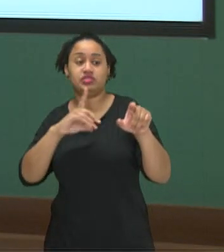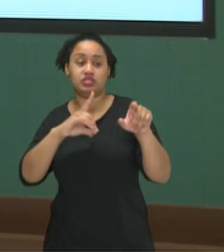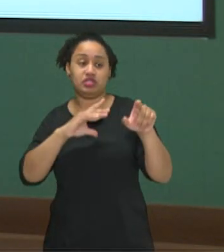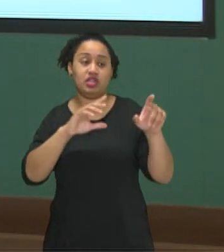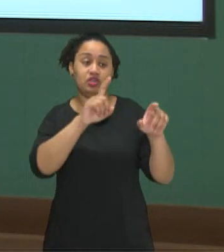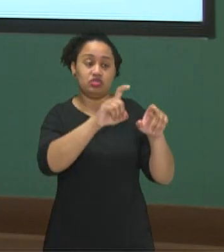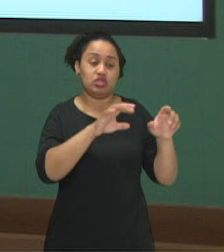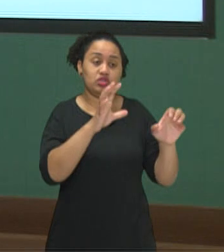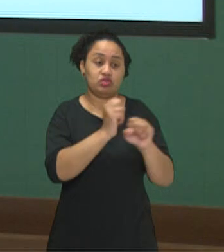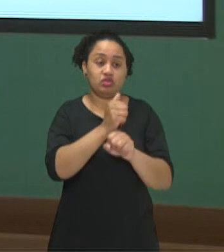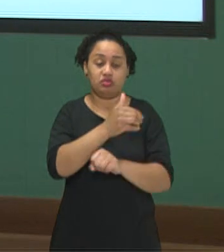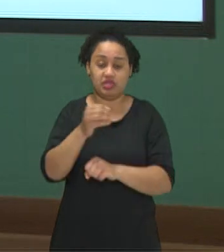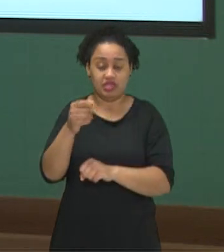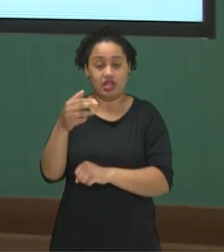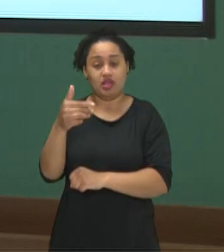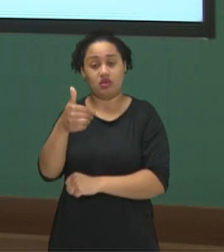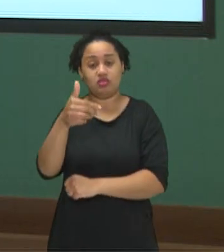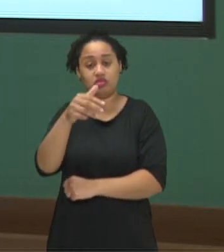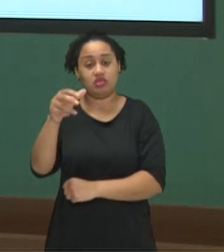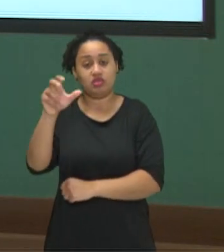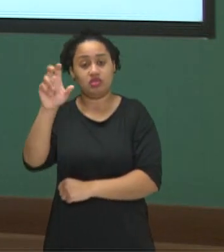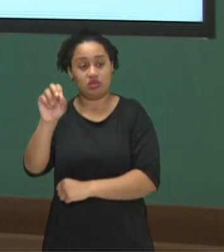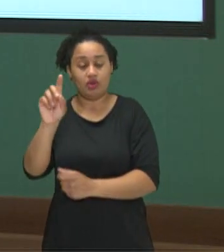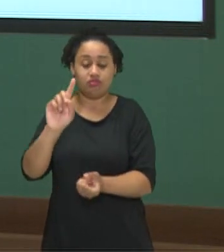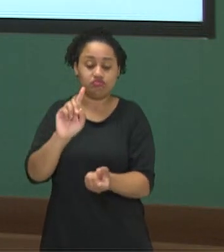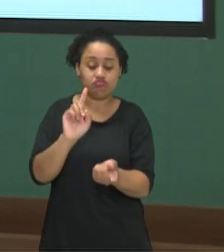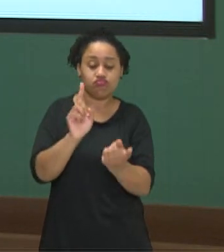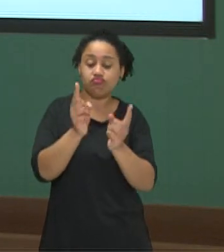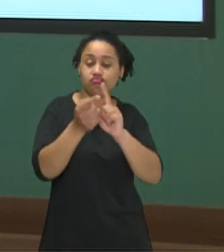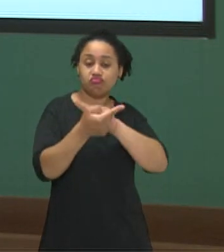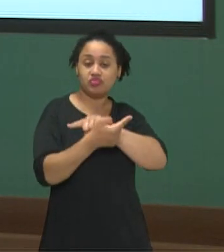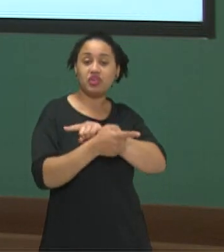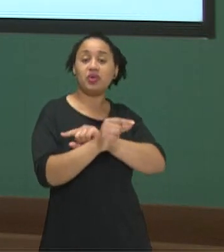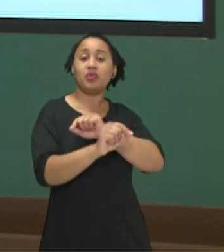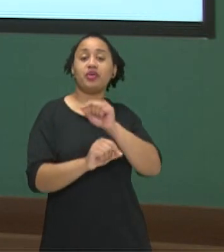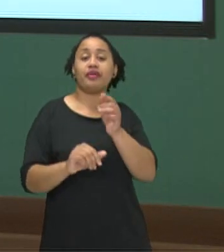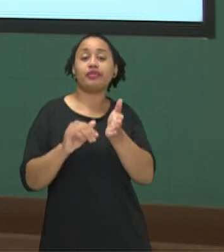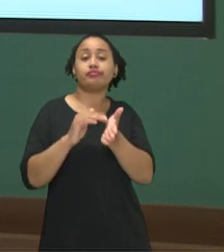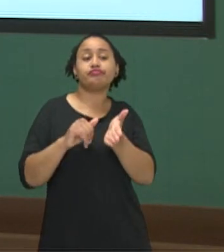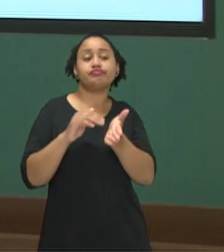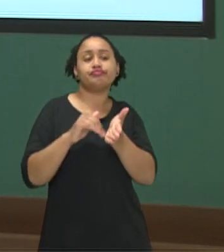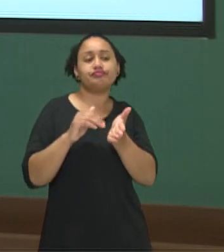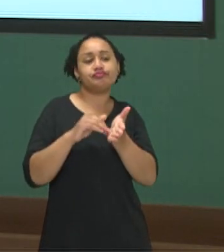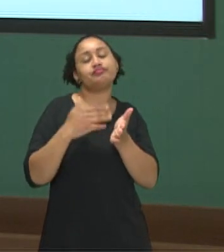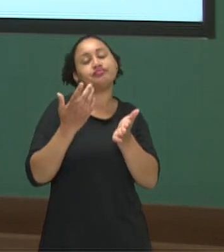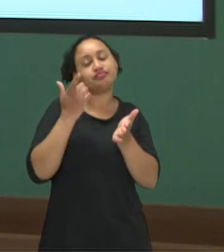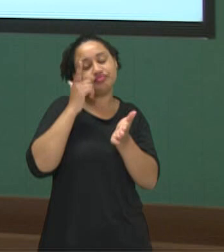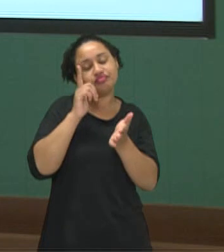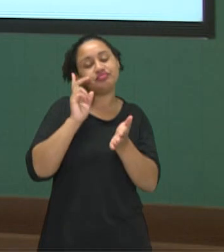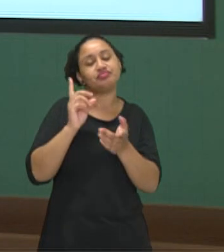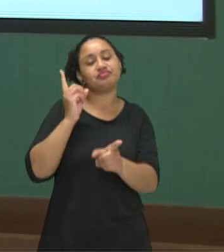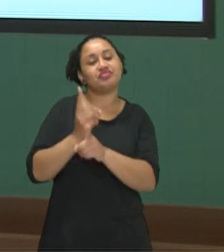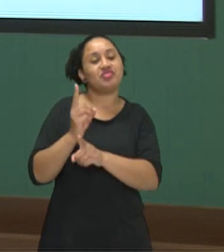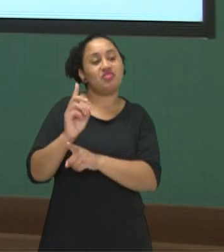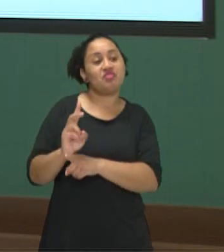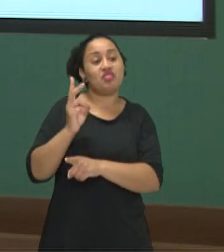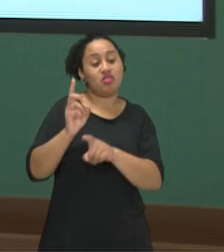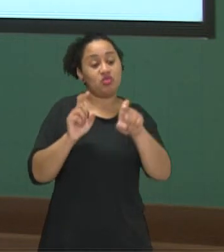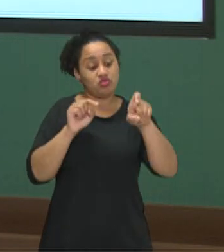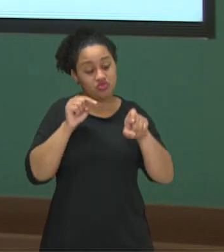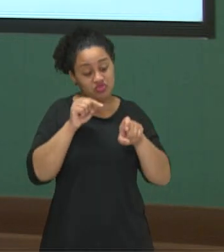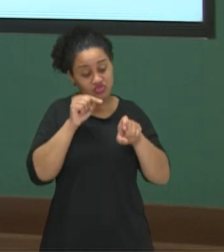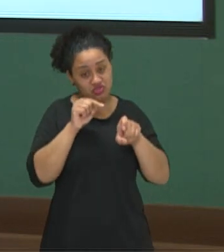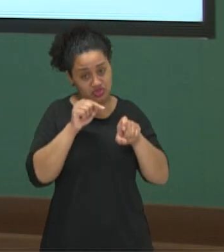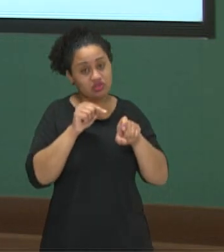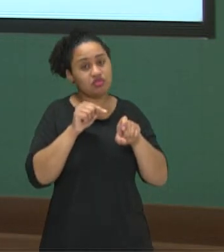igual a 250. Qual é o processo inverso ali da soma? A subtração. Conseguimos descobrir que o x,